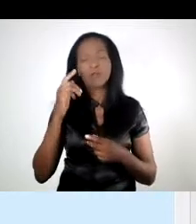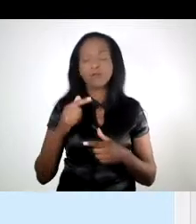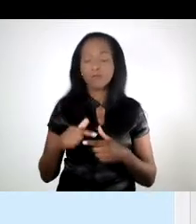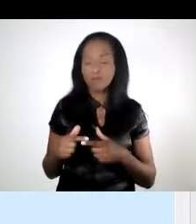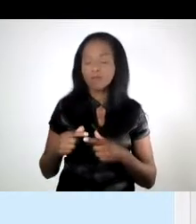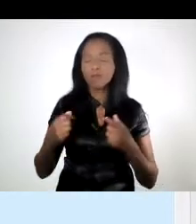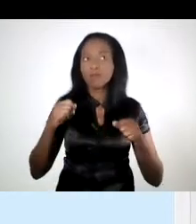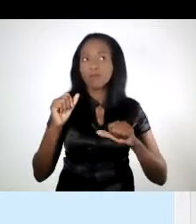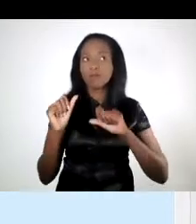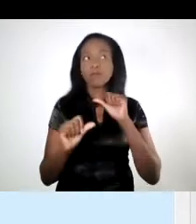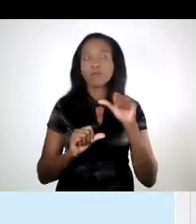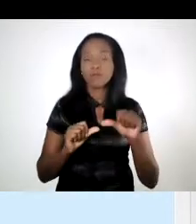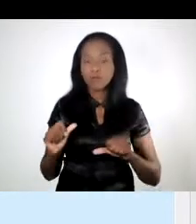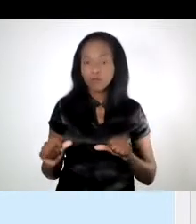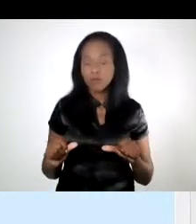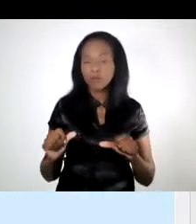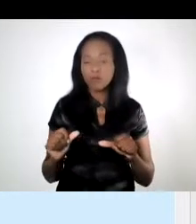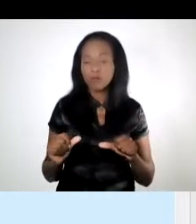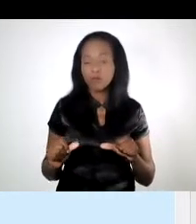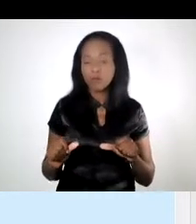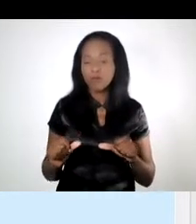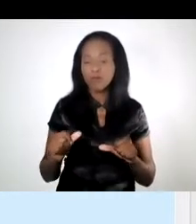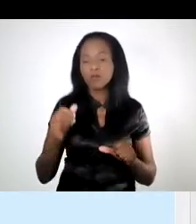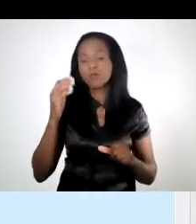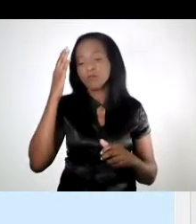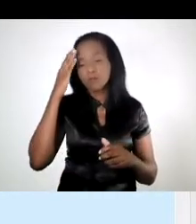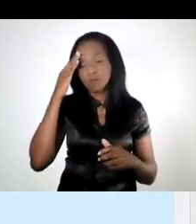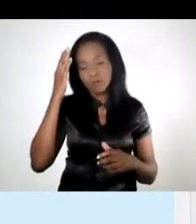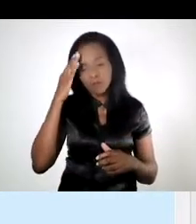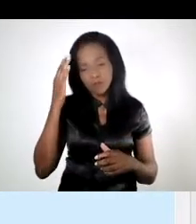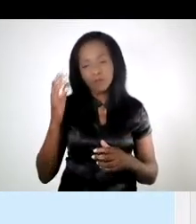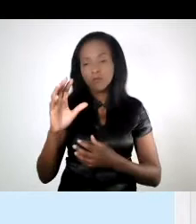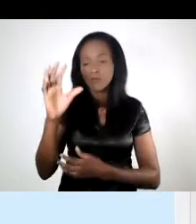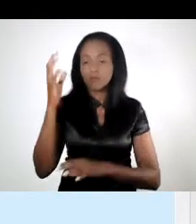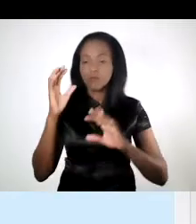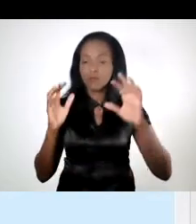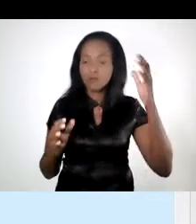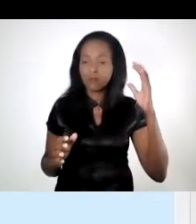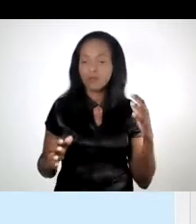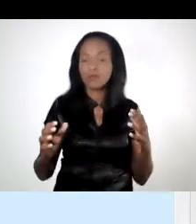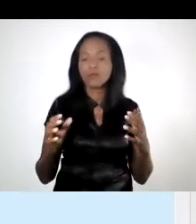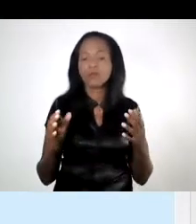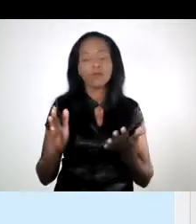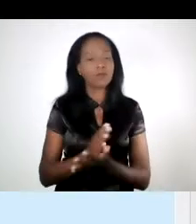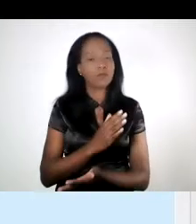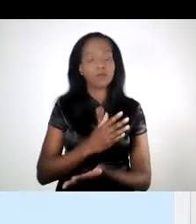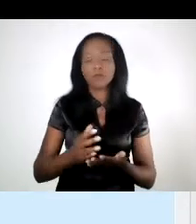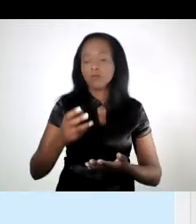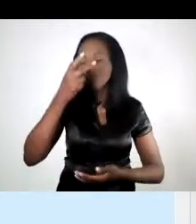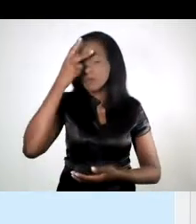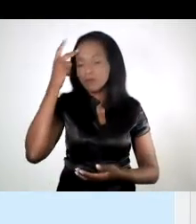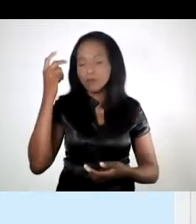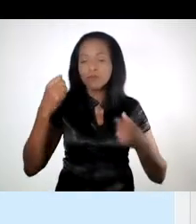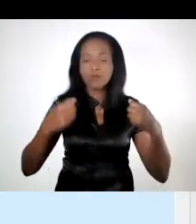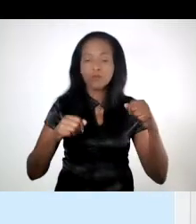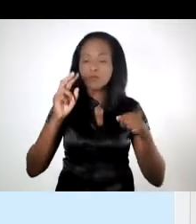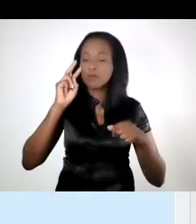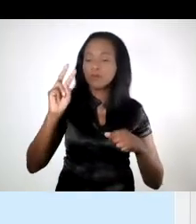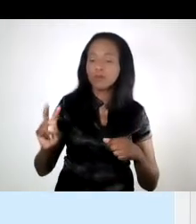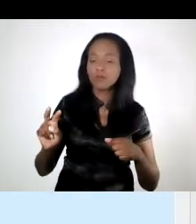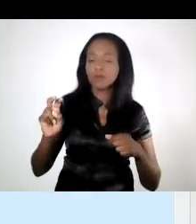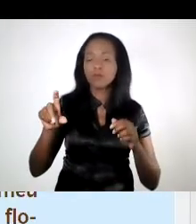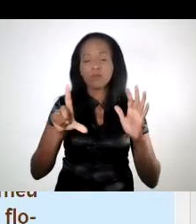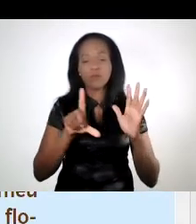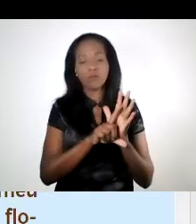mudança. Afinal de contas, a gente sabe cuidar da floresta e sempre soube. Alguém precisa ver isso e mudar a lei.